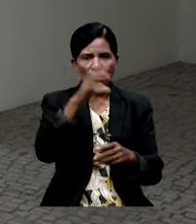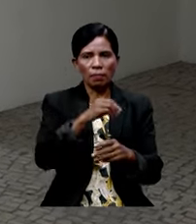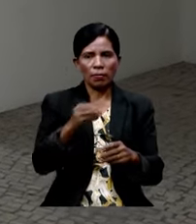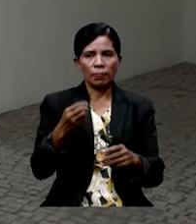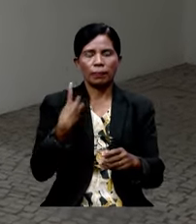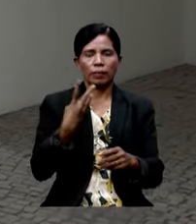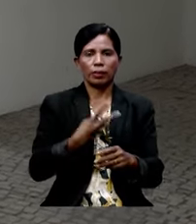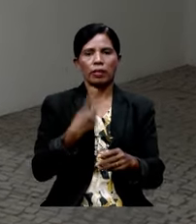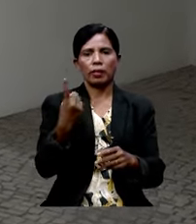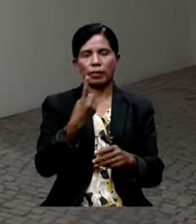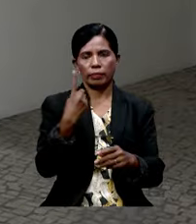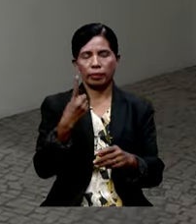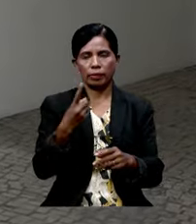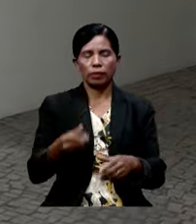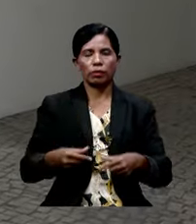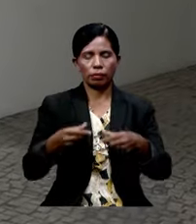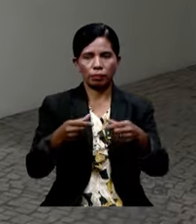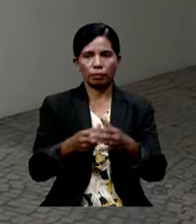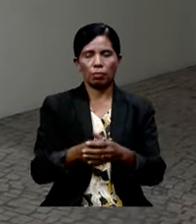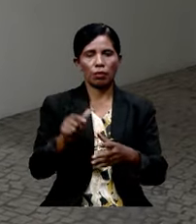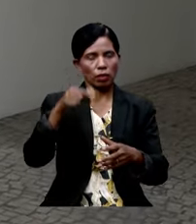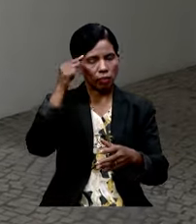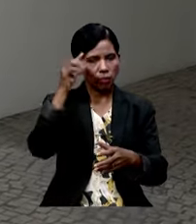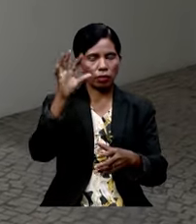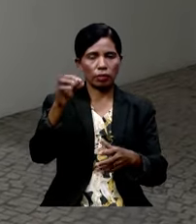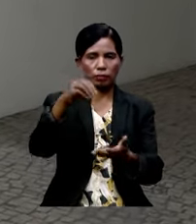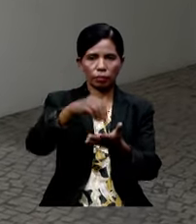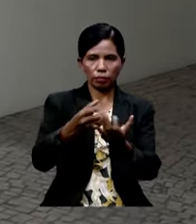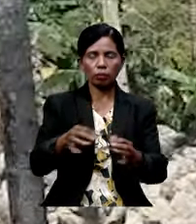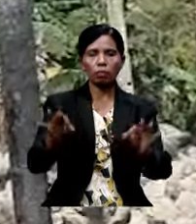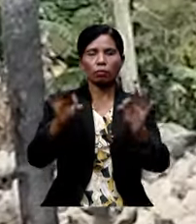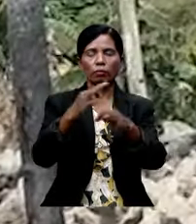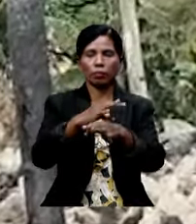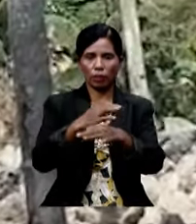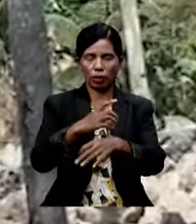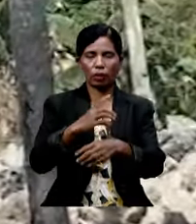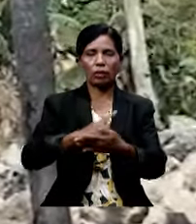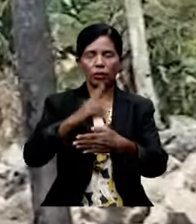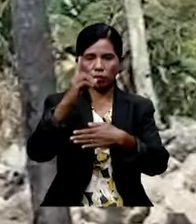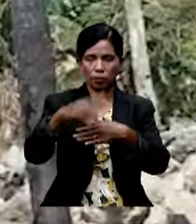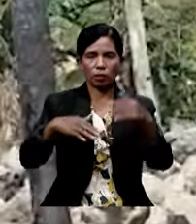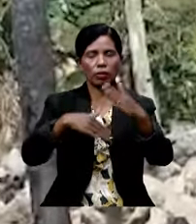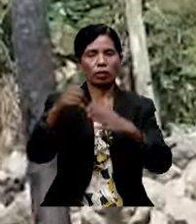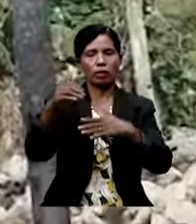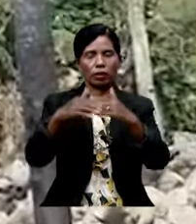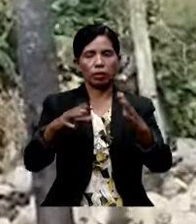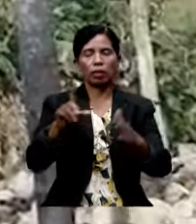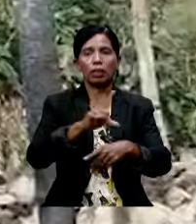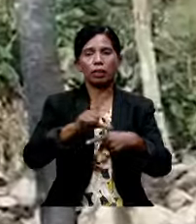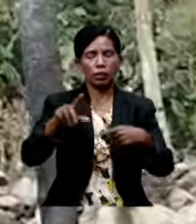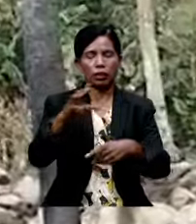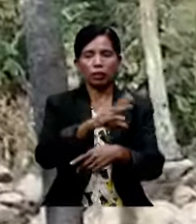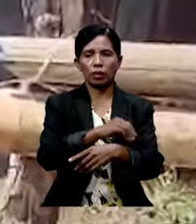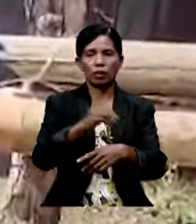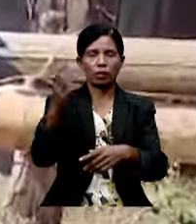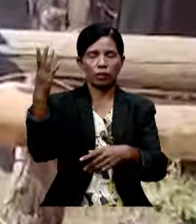está se na fate toba no ba além de ne governo da siamos se tau prioridade atu hadia desenvolvimento infraestrutura linha eletricidade liu